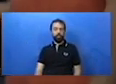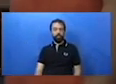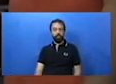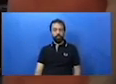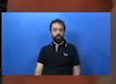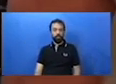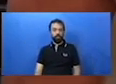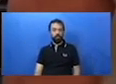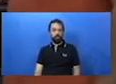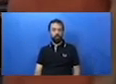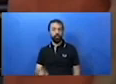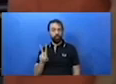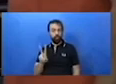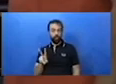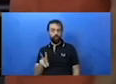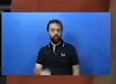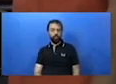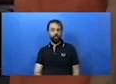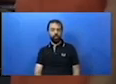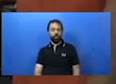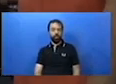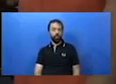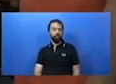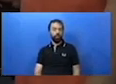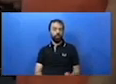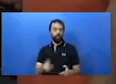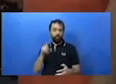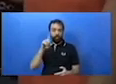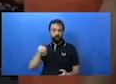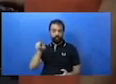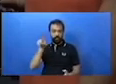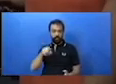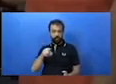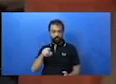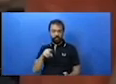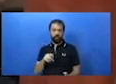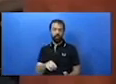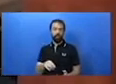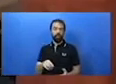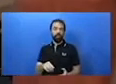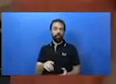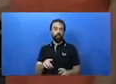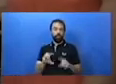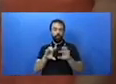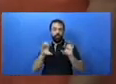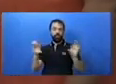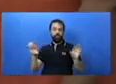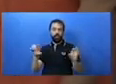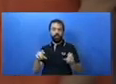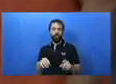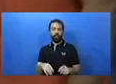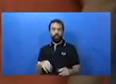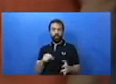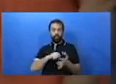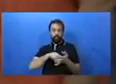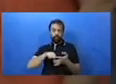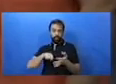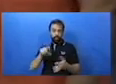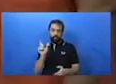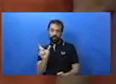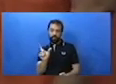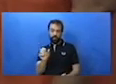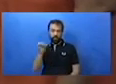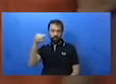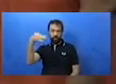estrofe. 2. Assinale a alternativa em que a grafia das palavras está correta. Bem te